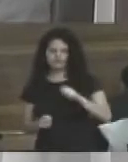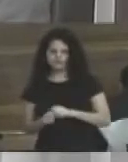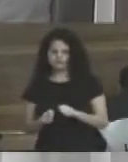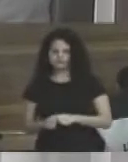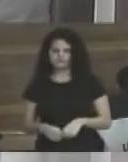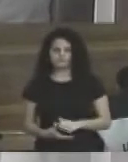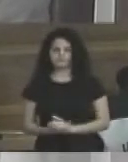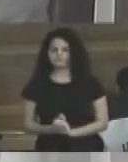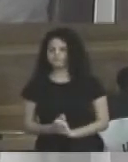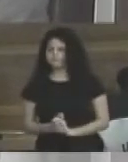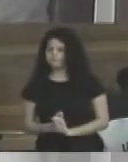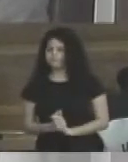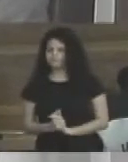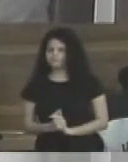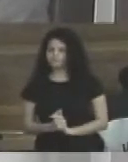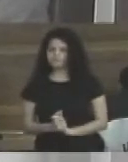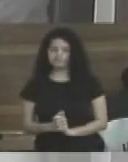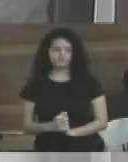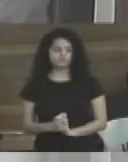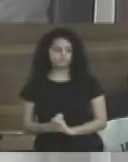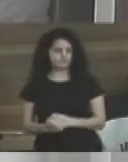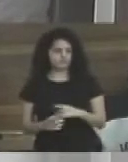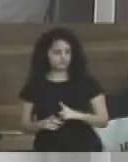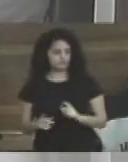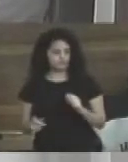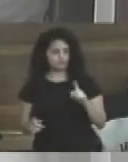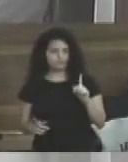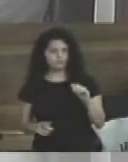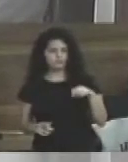um minutinho aqui que chegou.